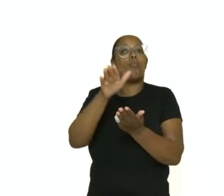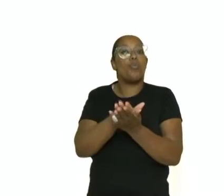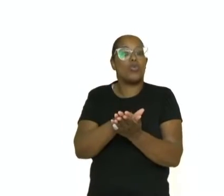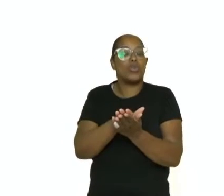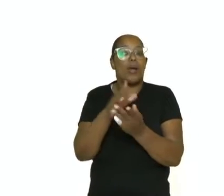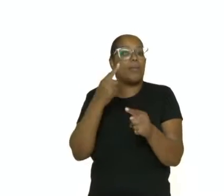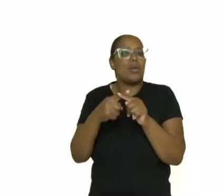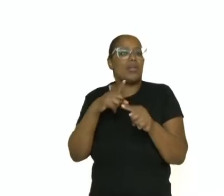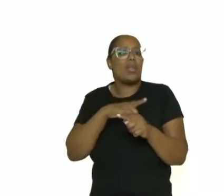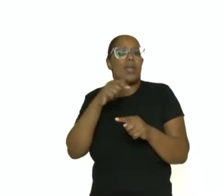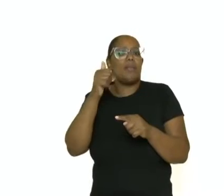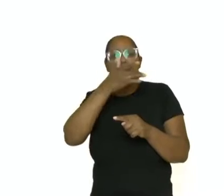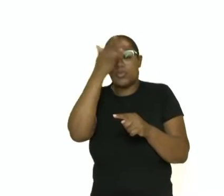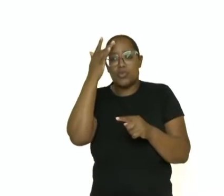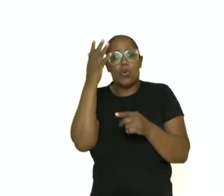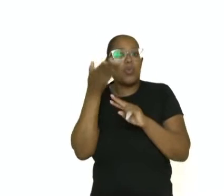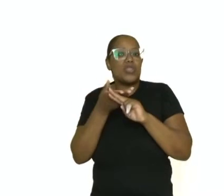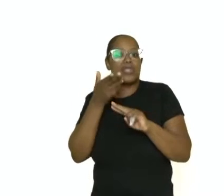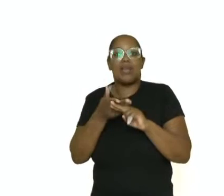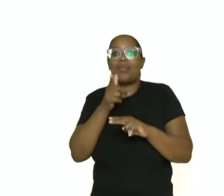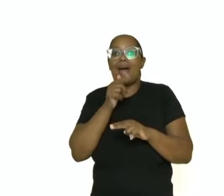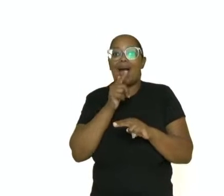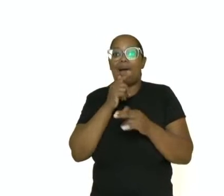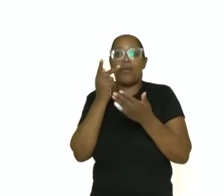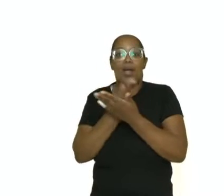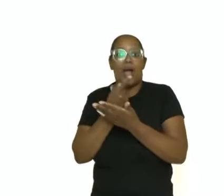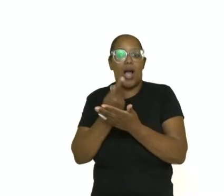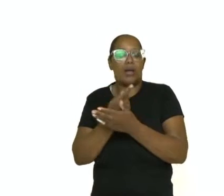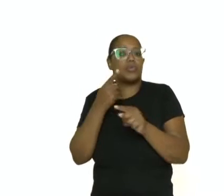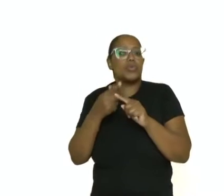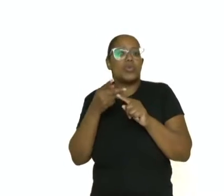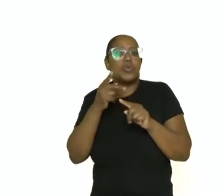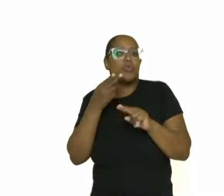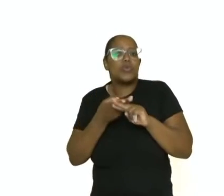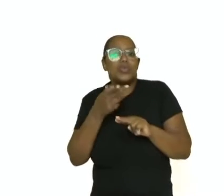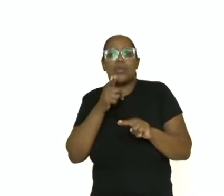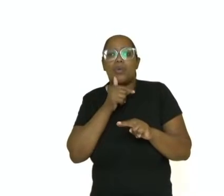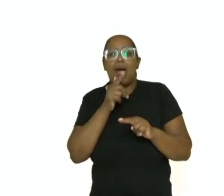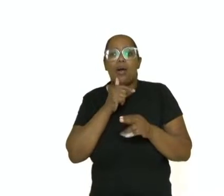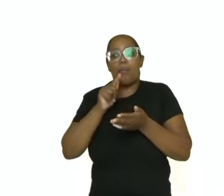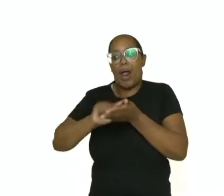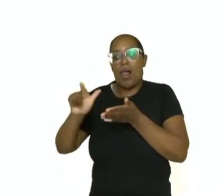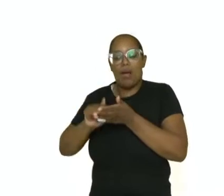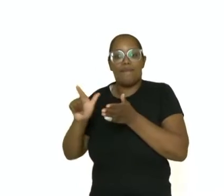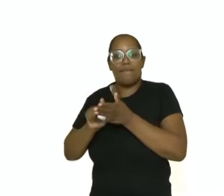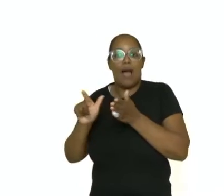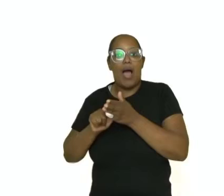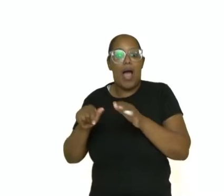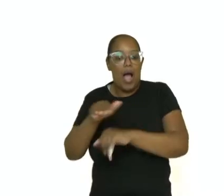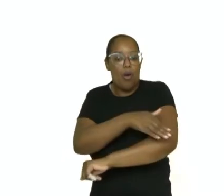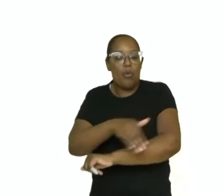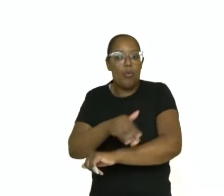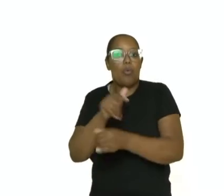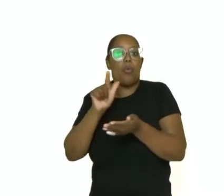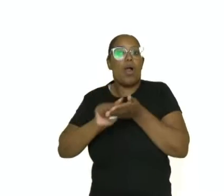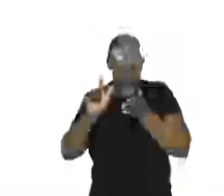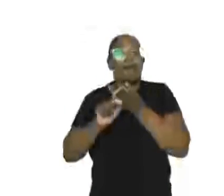calçada, lavar carro, porque isso não deveria ser feito, nem em momento em que não houvesse crise.